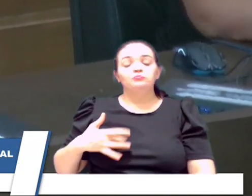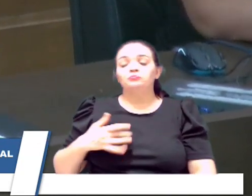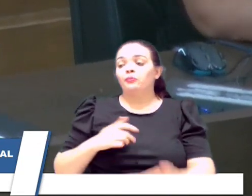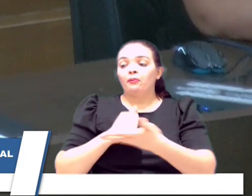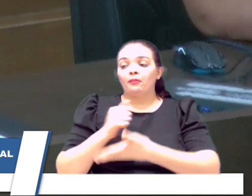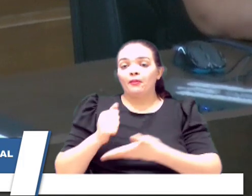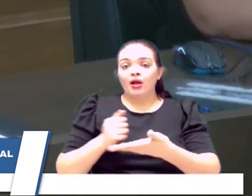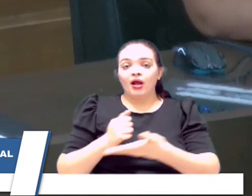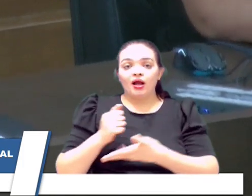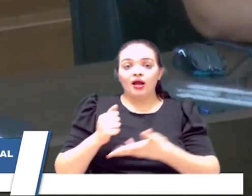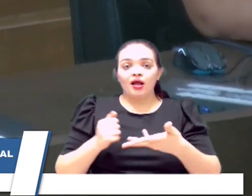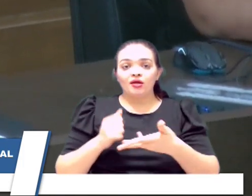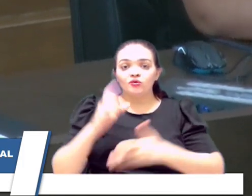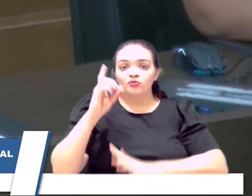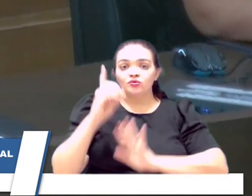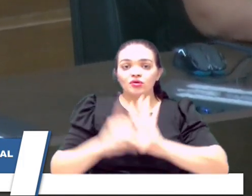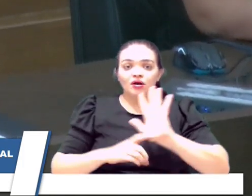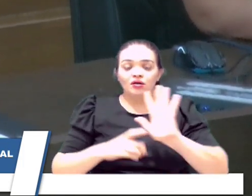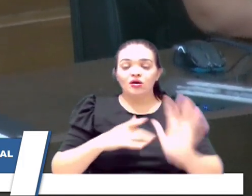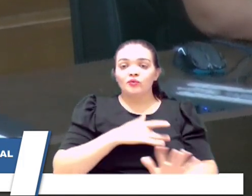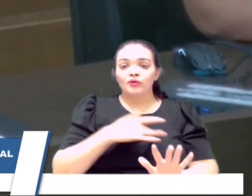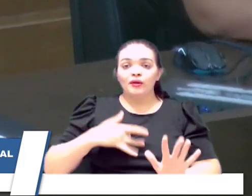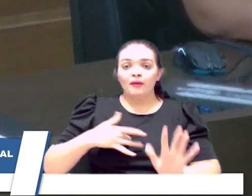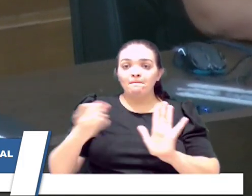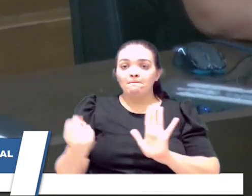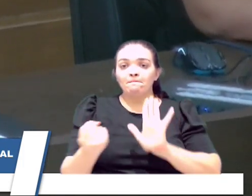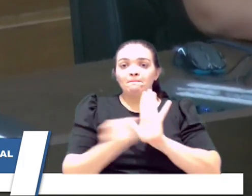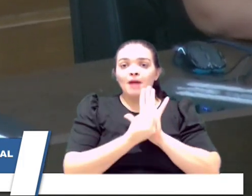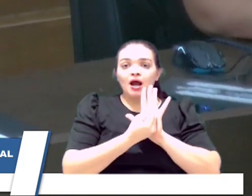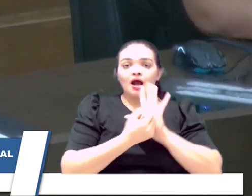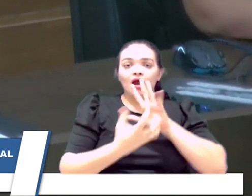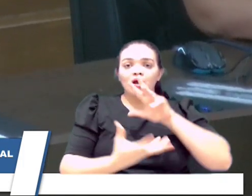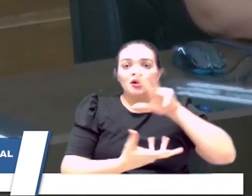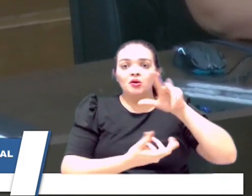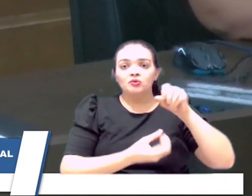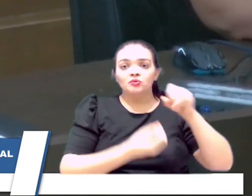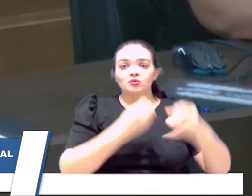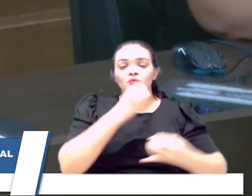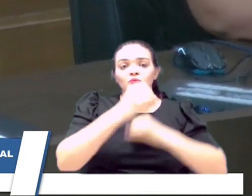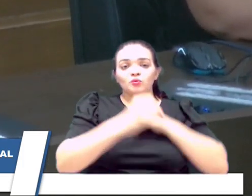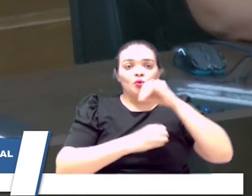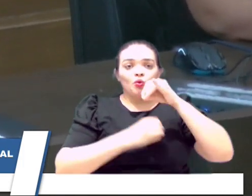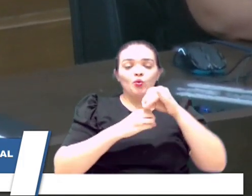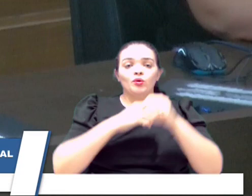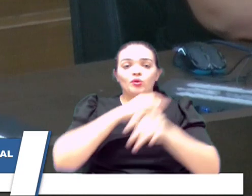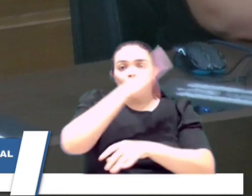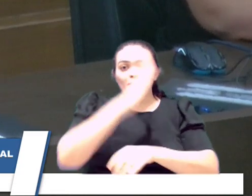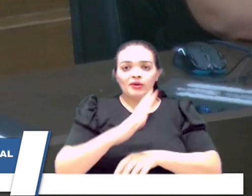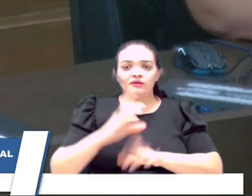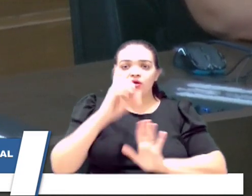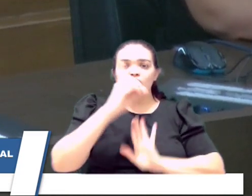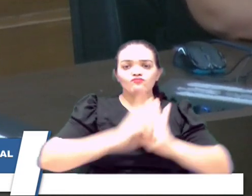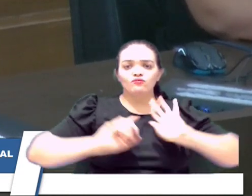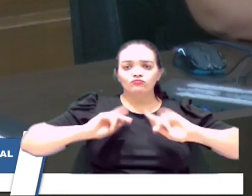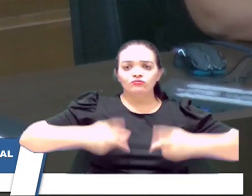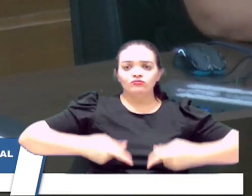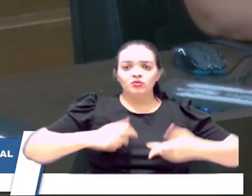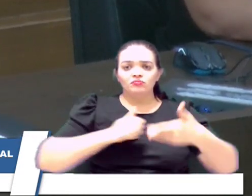promoção do direito à saúde é algo consagrado no âmbito internacional e no âmbito nacional como um direito humano e como um direito fundamental